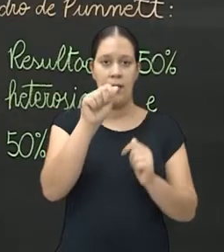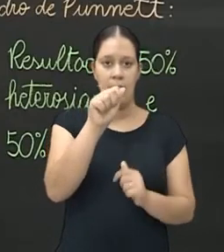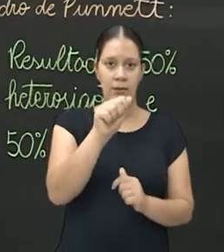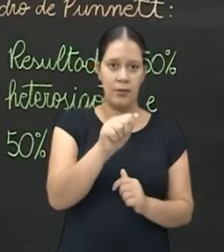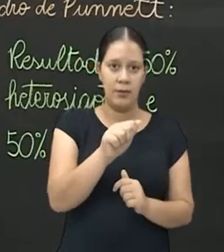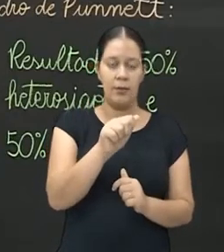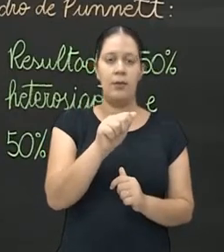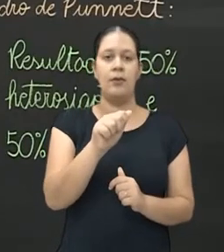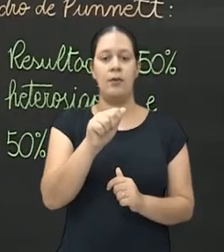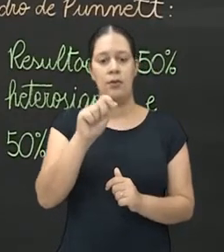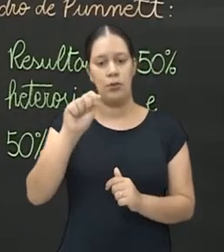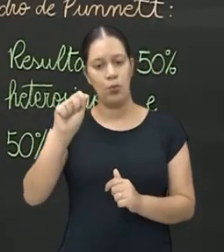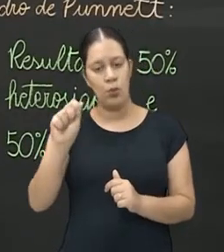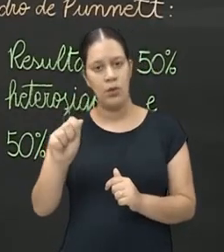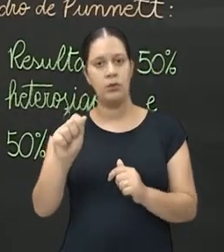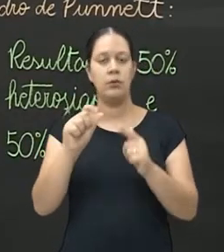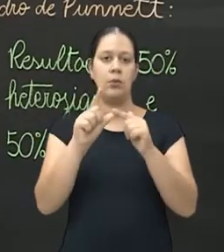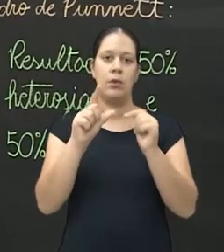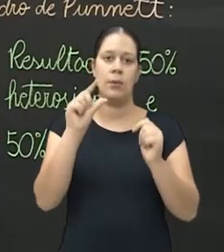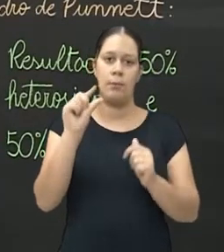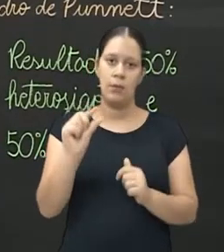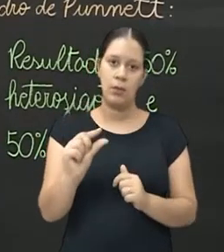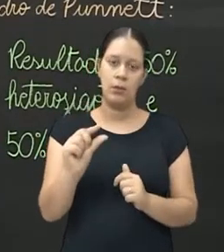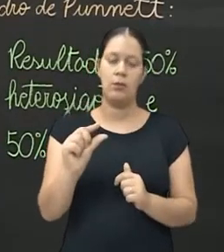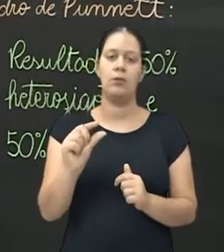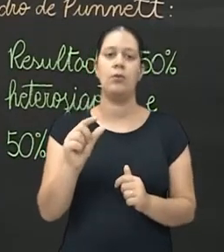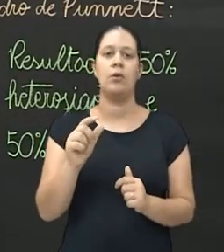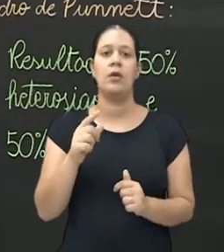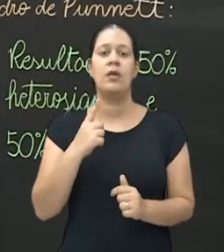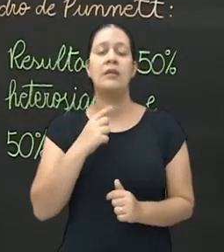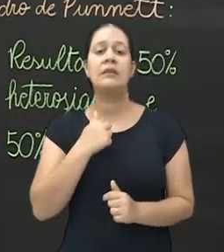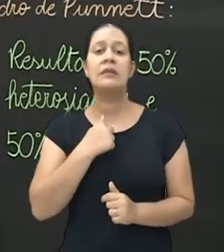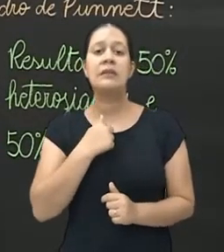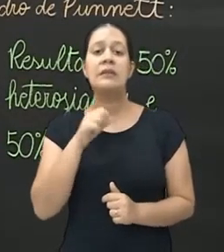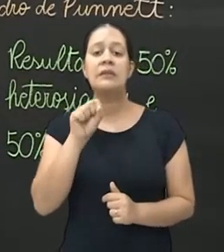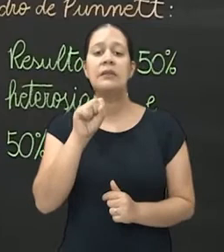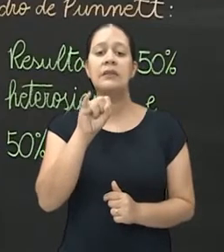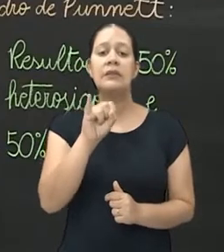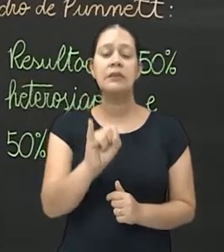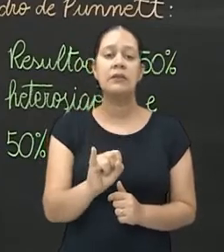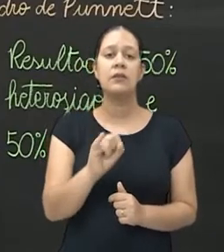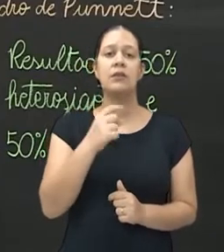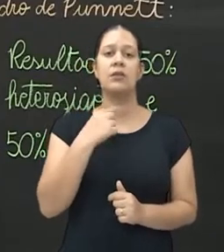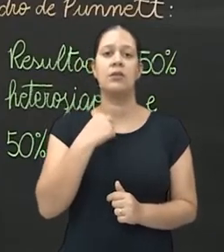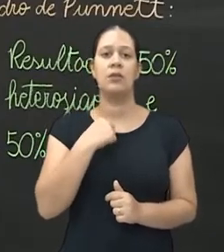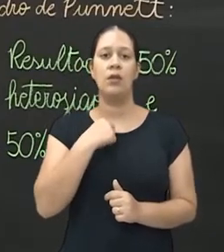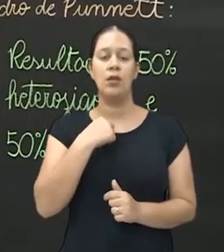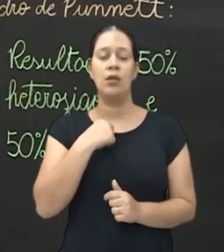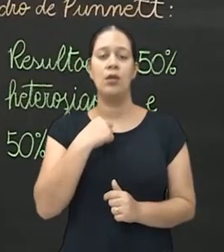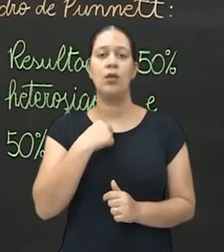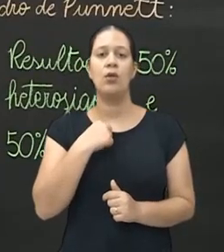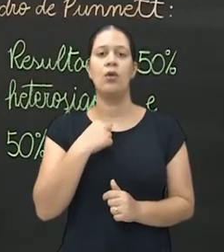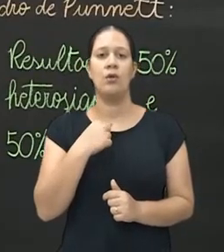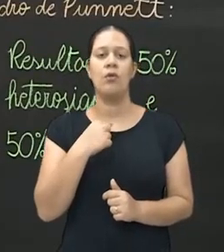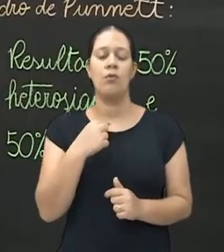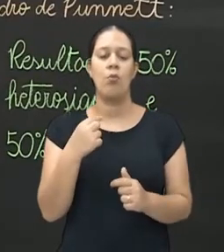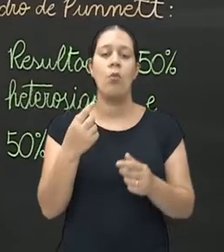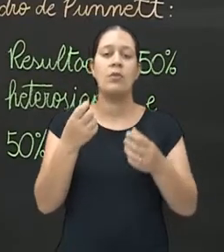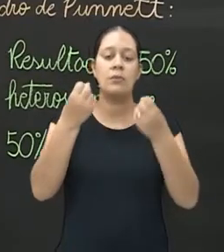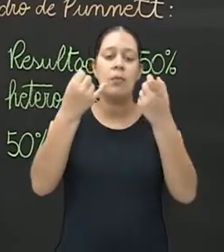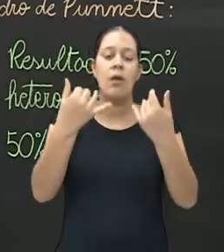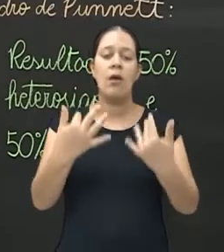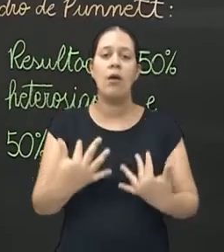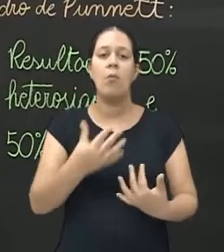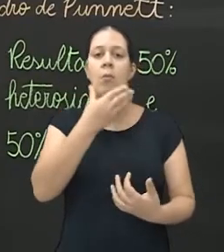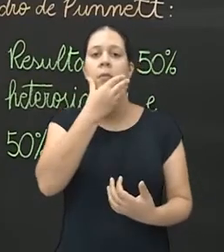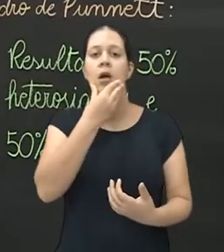ter que ser sempre assim. O azão sempre na frente? Sempre na frente. Se eu colocasse fêmea aqui e macho aqui, tanto faz,